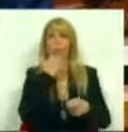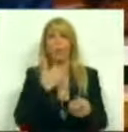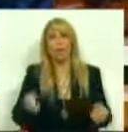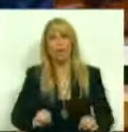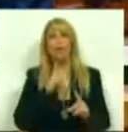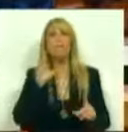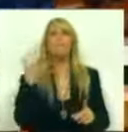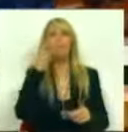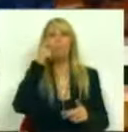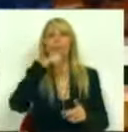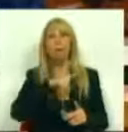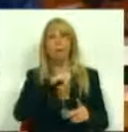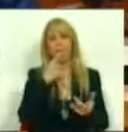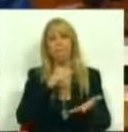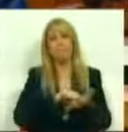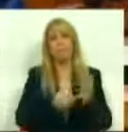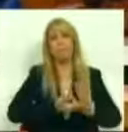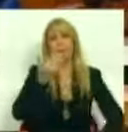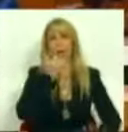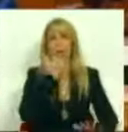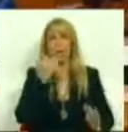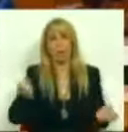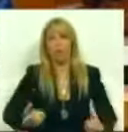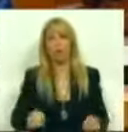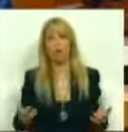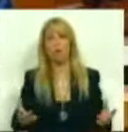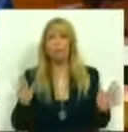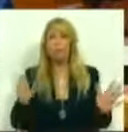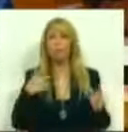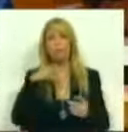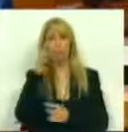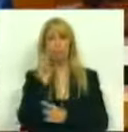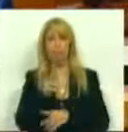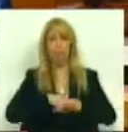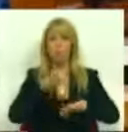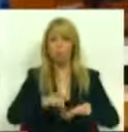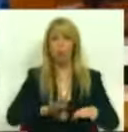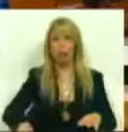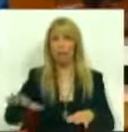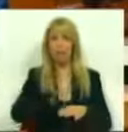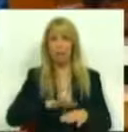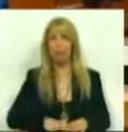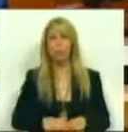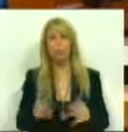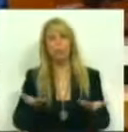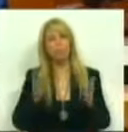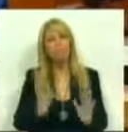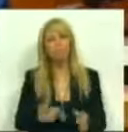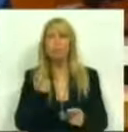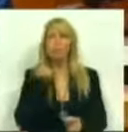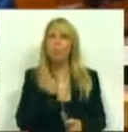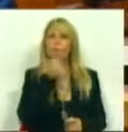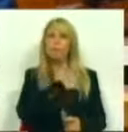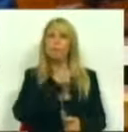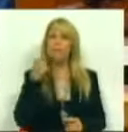mais desfavorecida. Mas atente-se nas causas dessa situação e haja um pouco de paciência e de